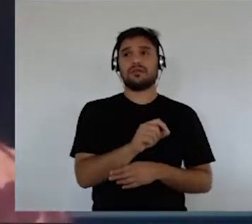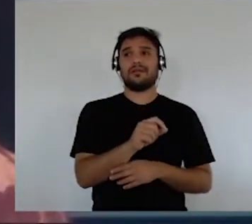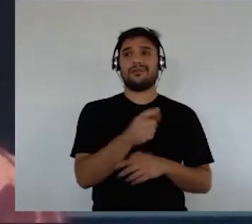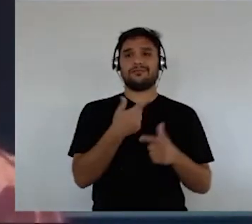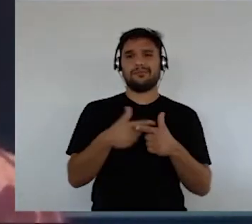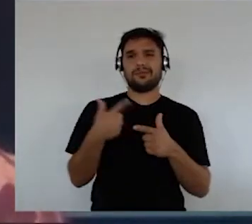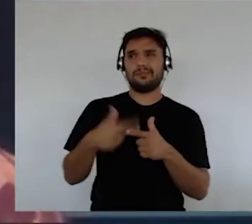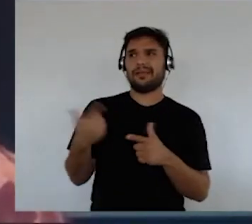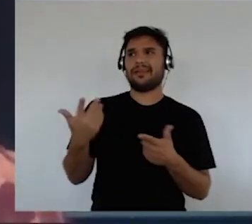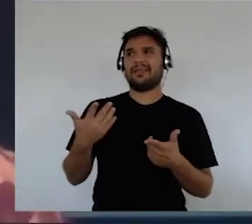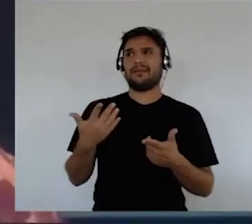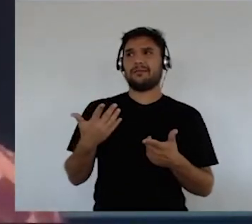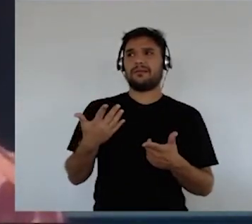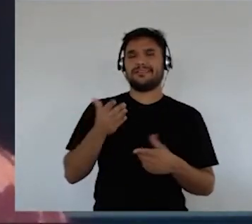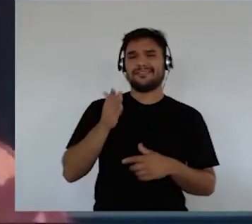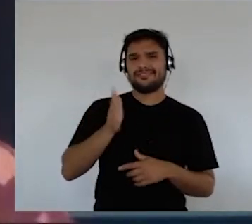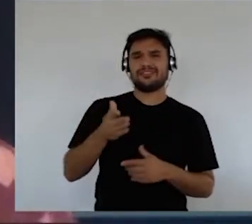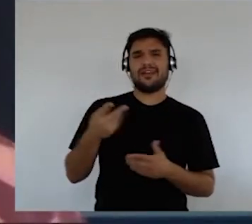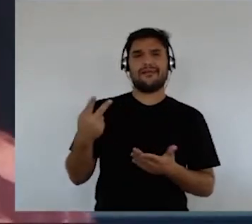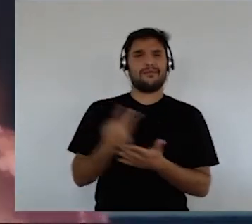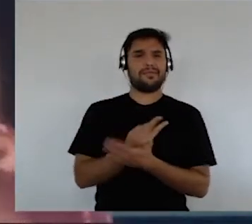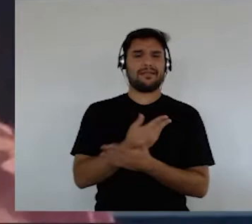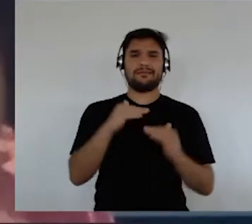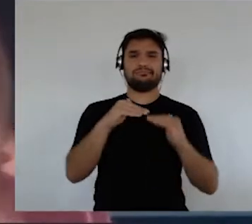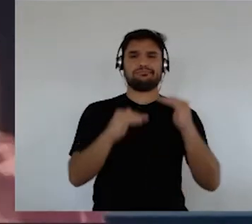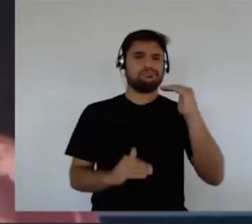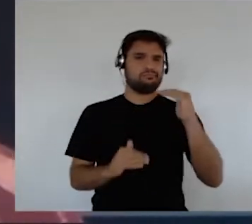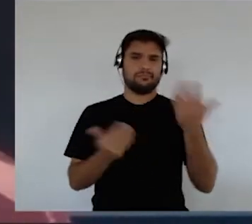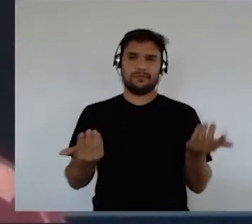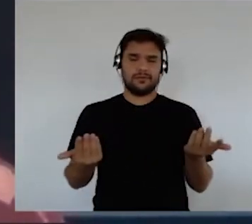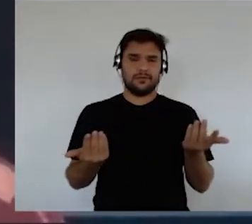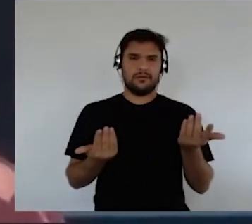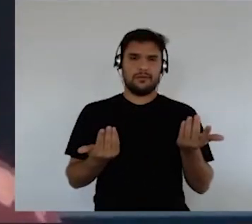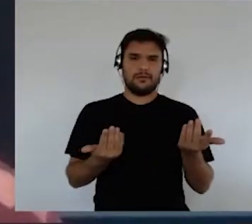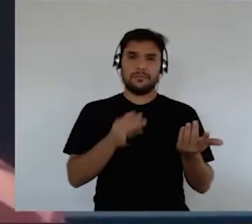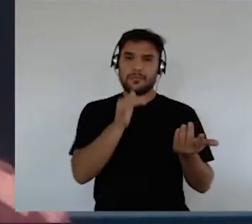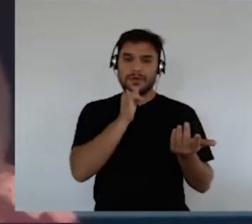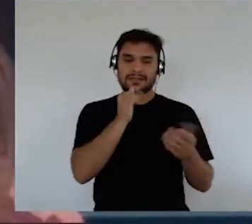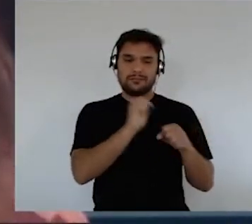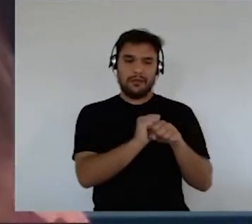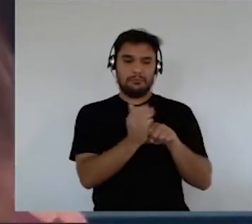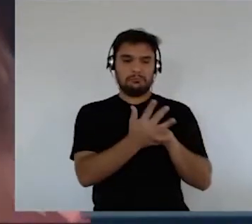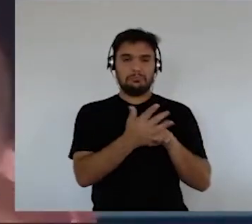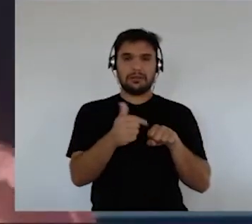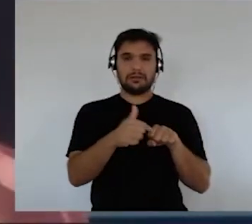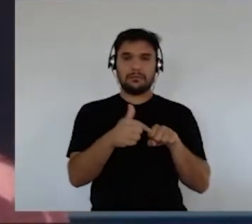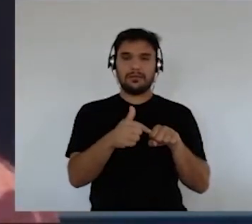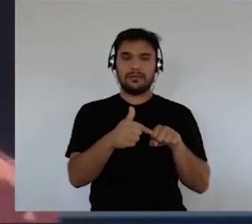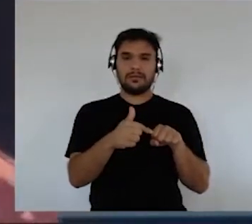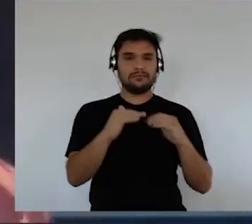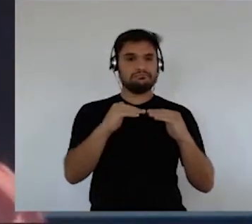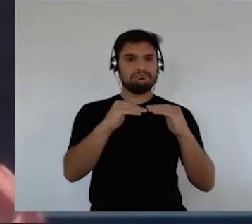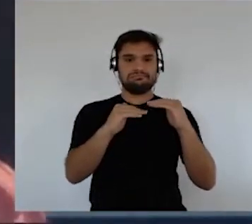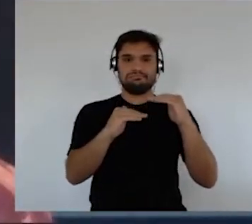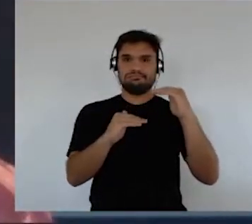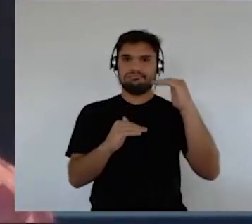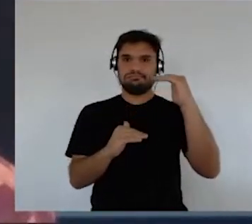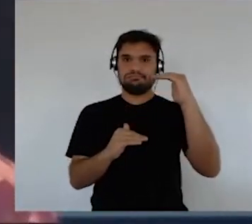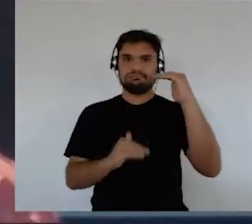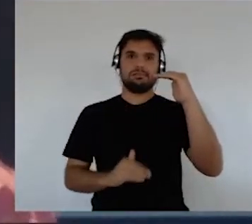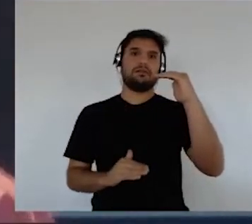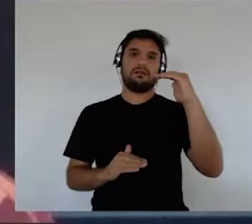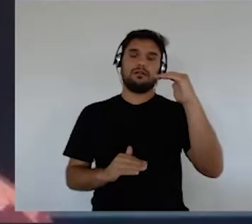distorções em situações que já eram extremamente desiguais. O que eu digo, a pandemia ela tem aumentado a